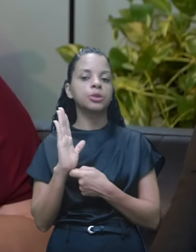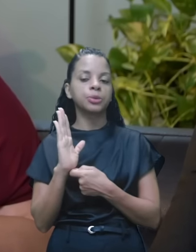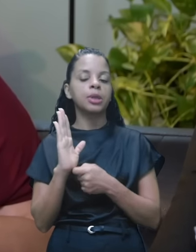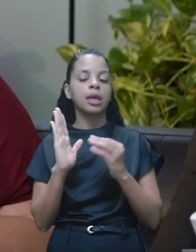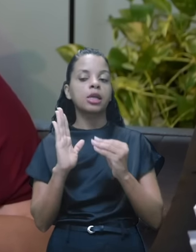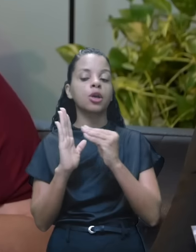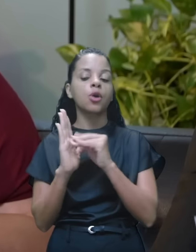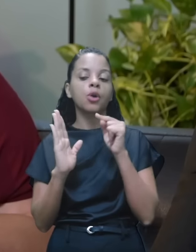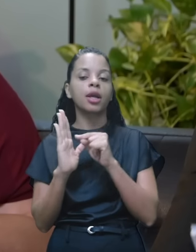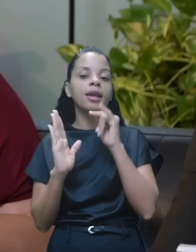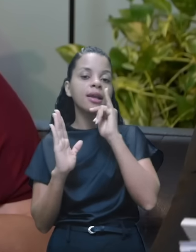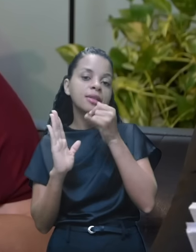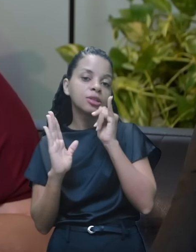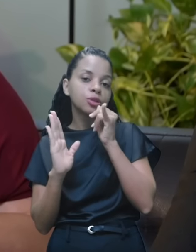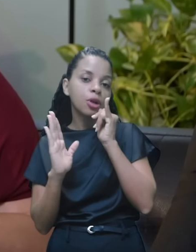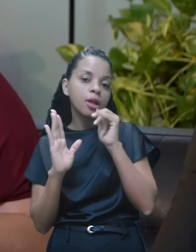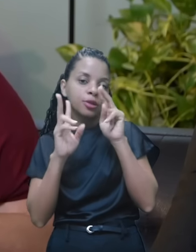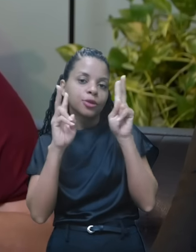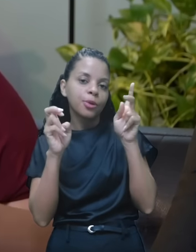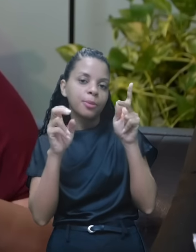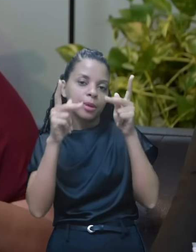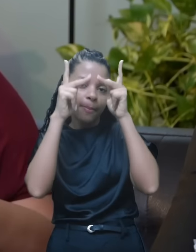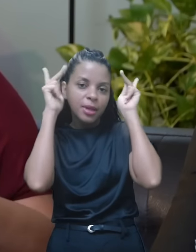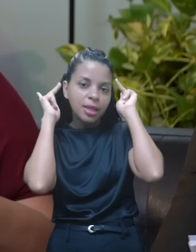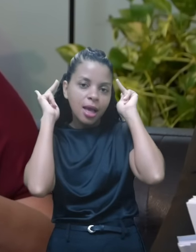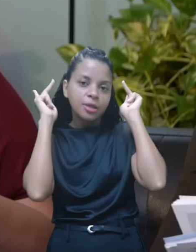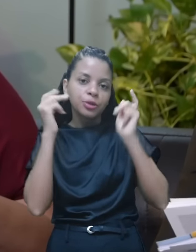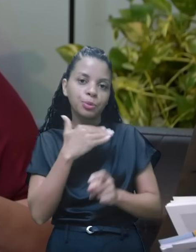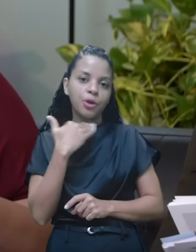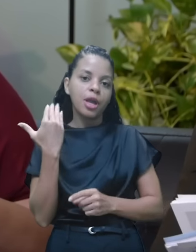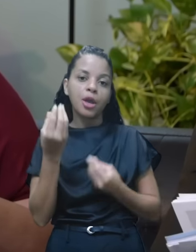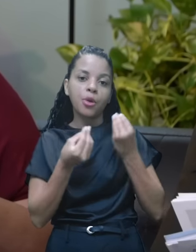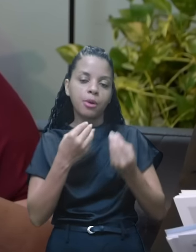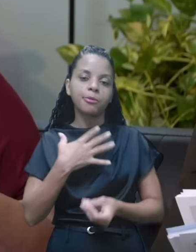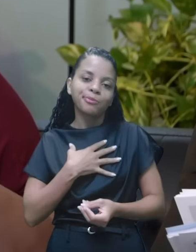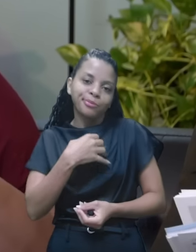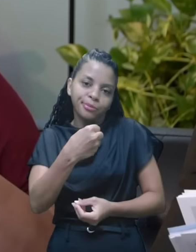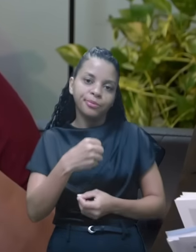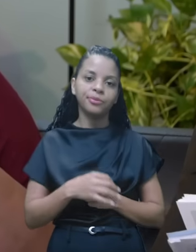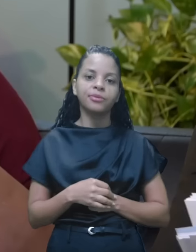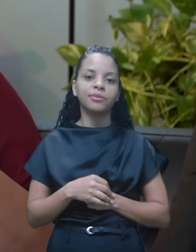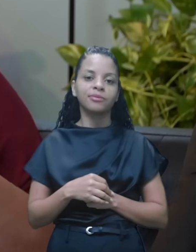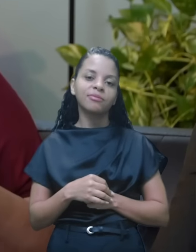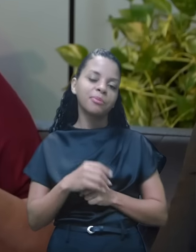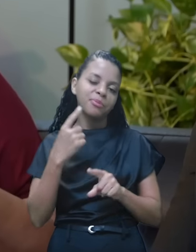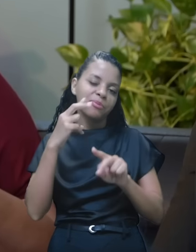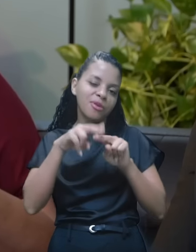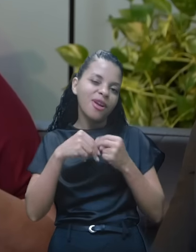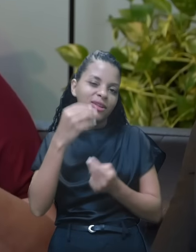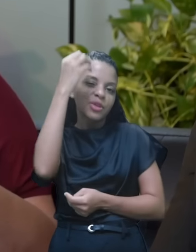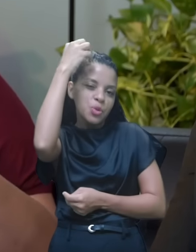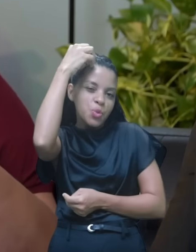seu fim. E aí ele queria livrar Jesus, mas não